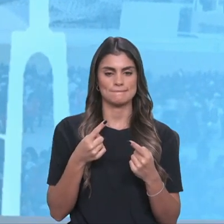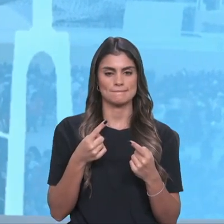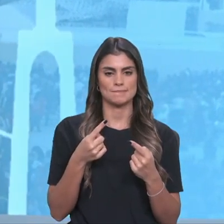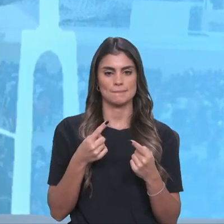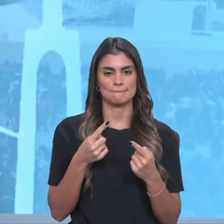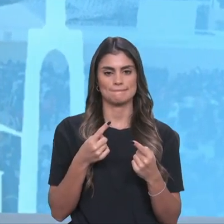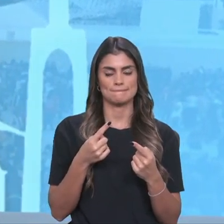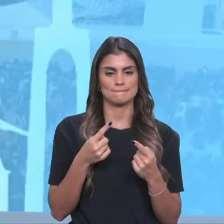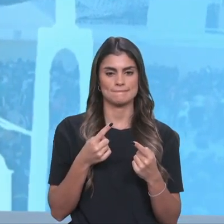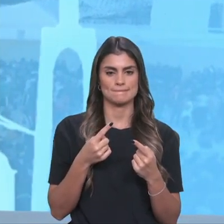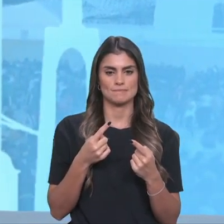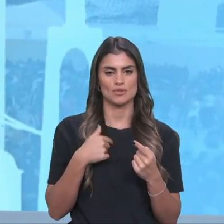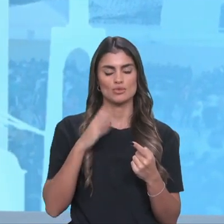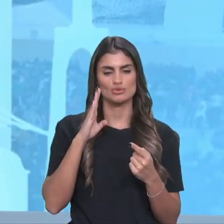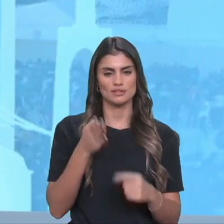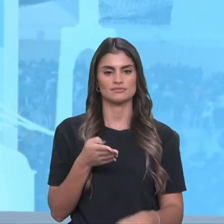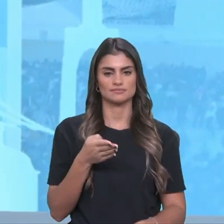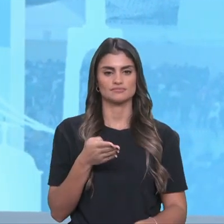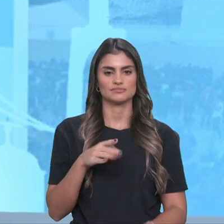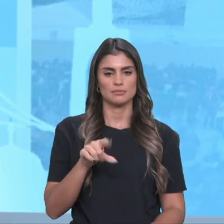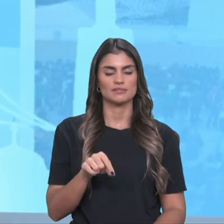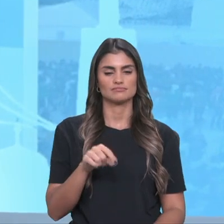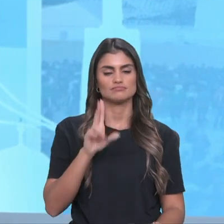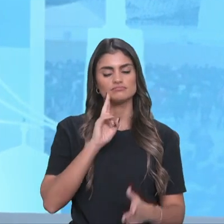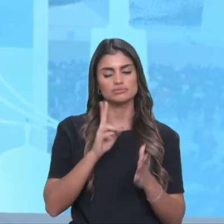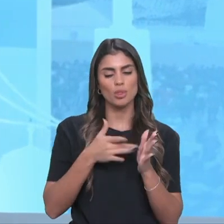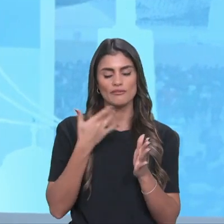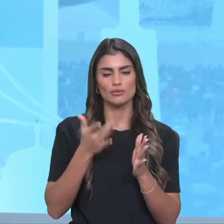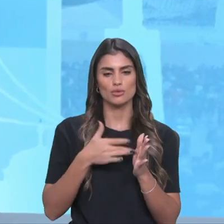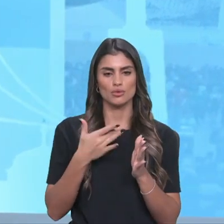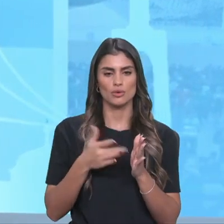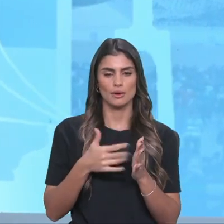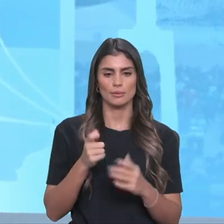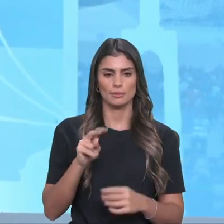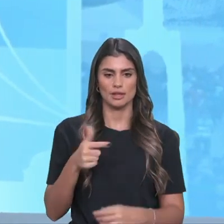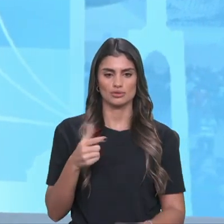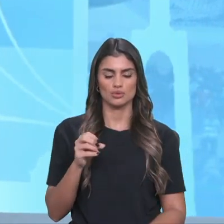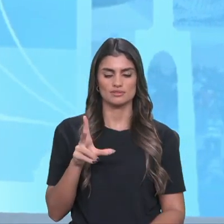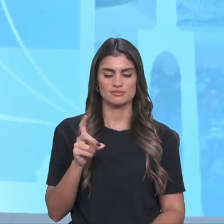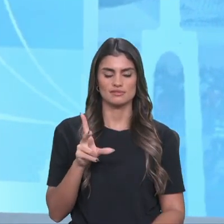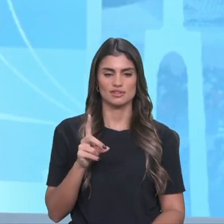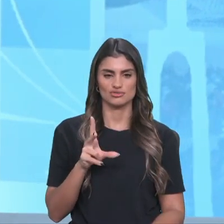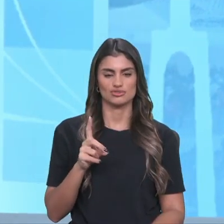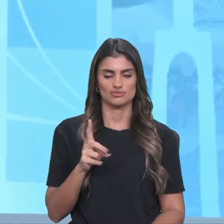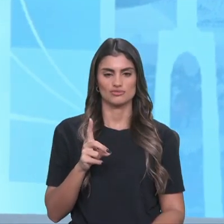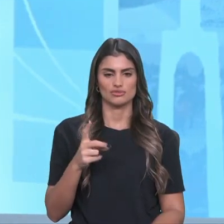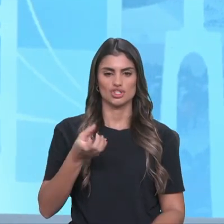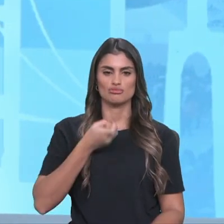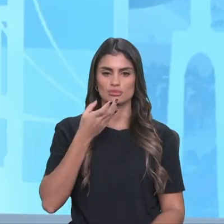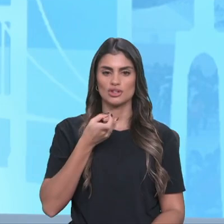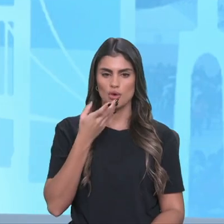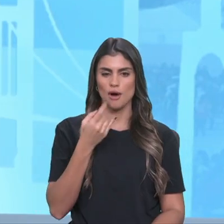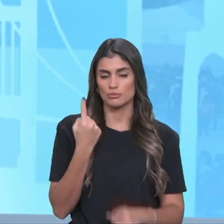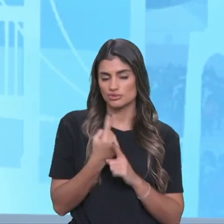nossa existência. Sei que a dado momento também leu um livro da autoria de Bento XVI que foi clarificador para si em alguns